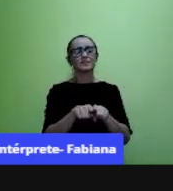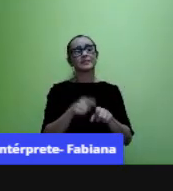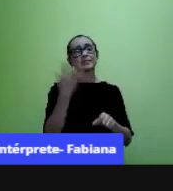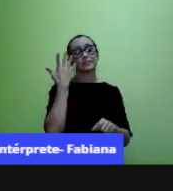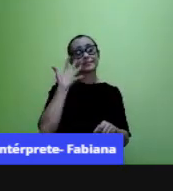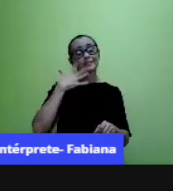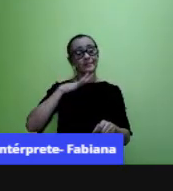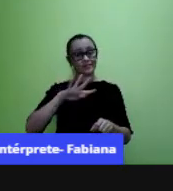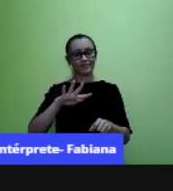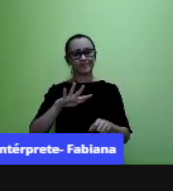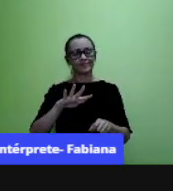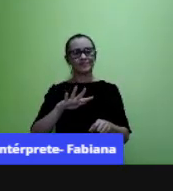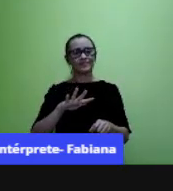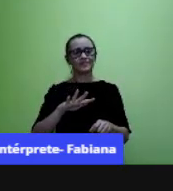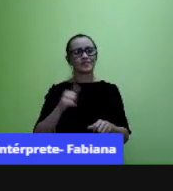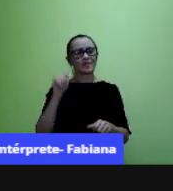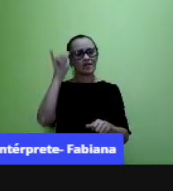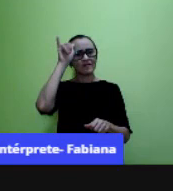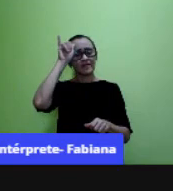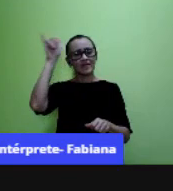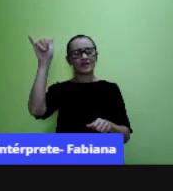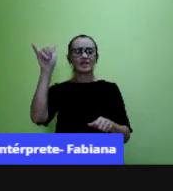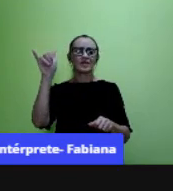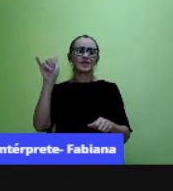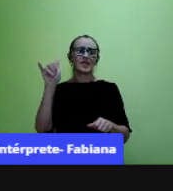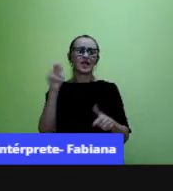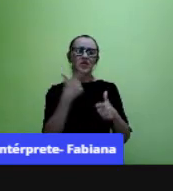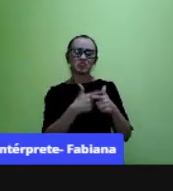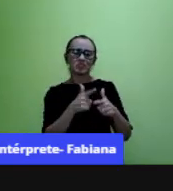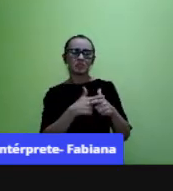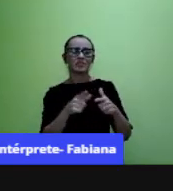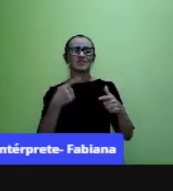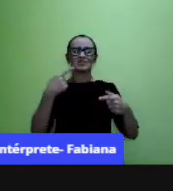Então, evitar conflito nesse momento é a melhor coisa que